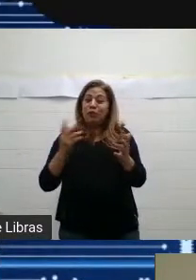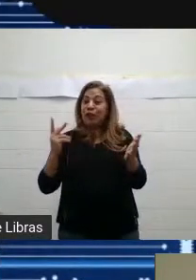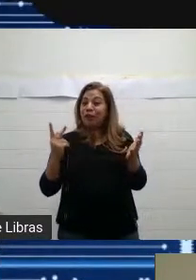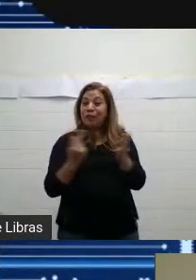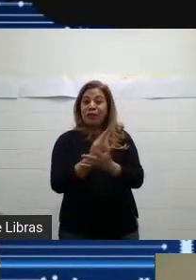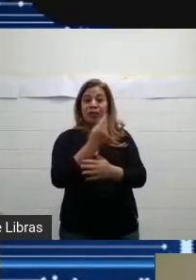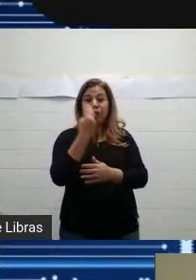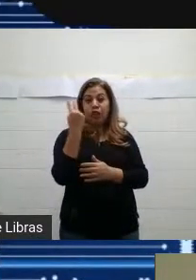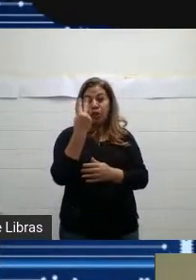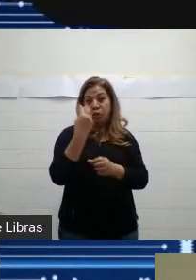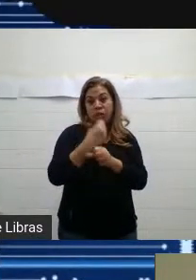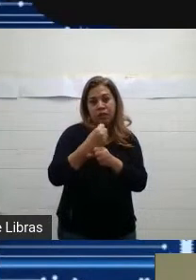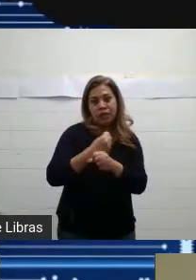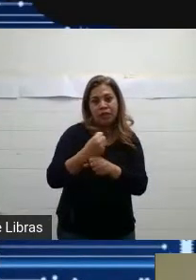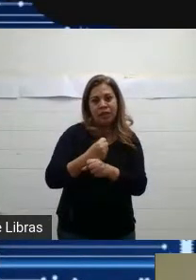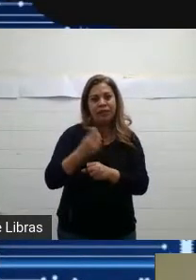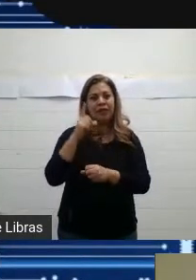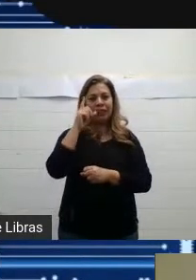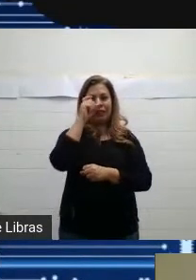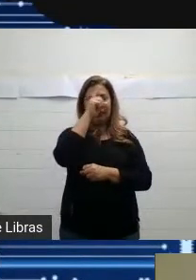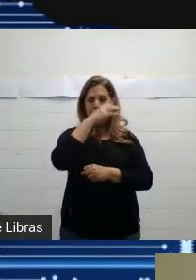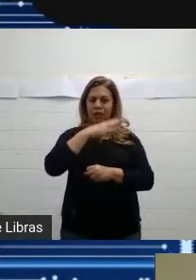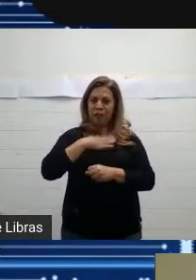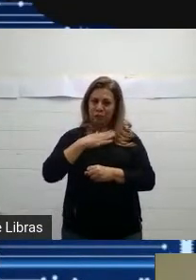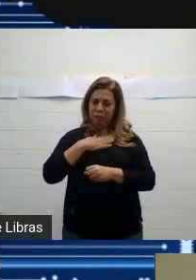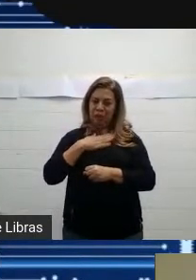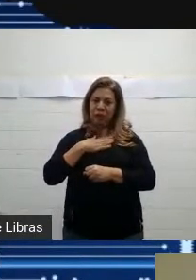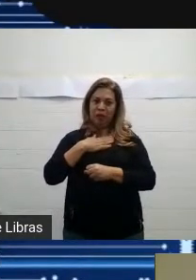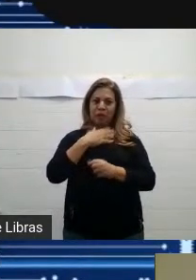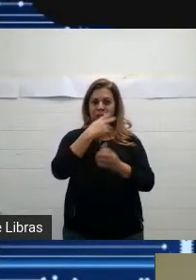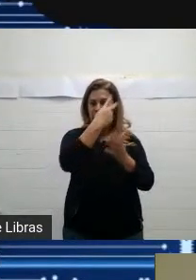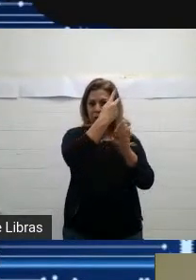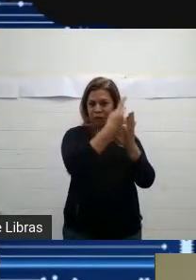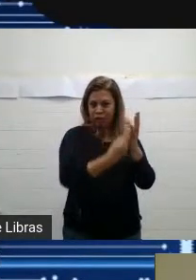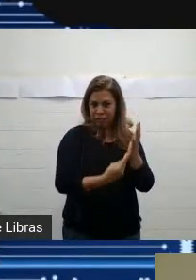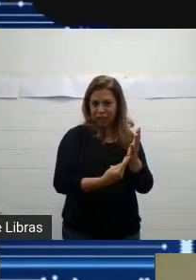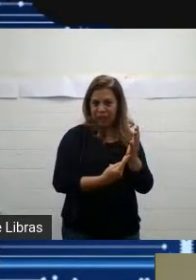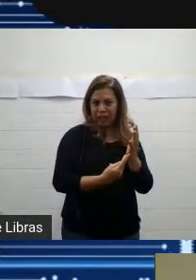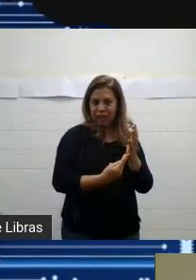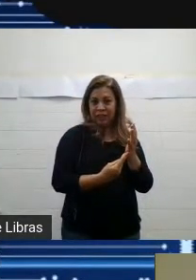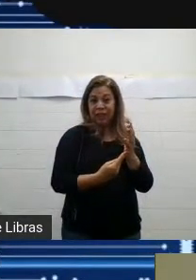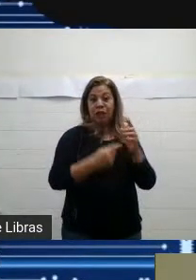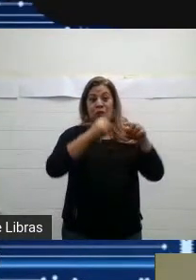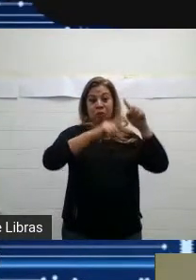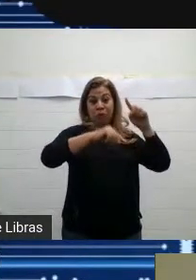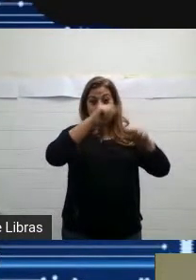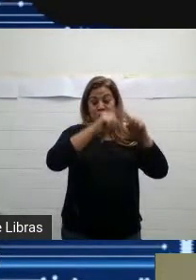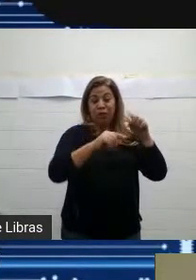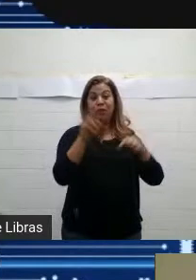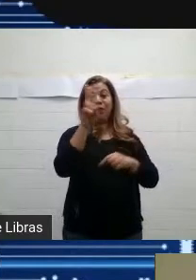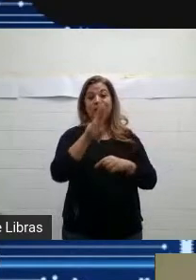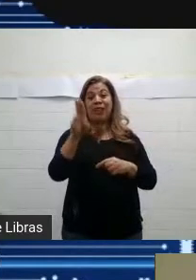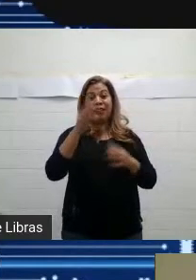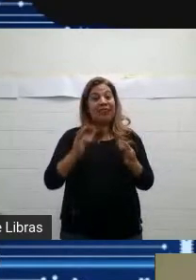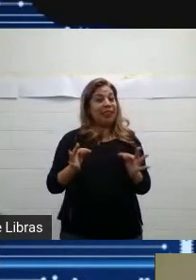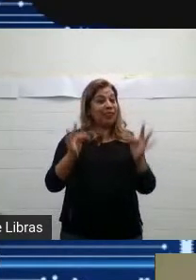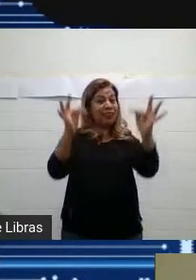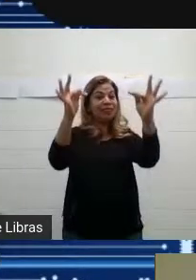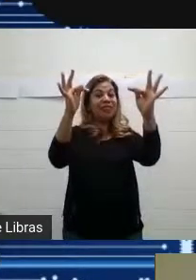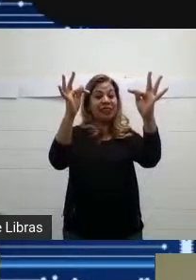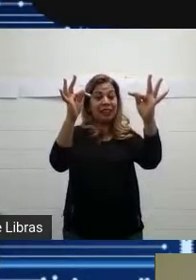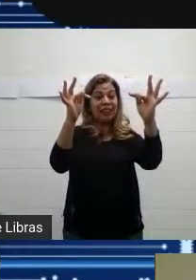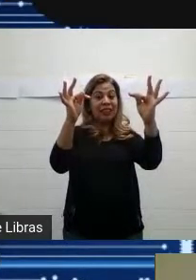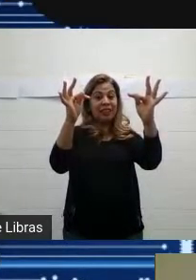difícil, né? E no meu caso, eu acho que também no caso da Raquel, nós desenvolvemos produtos que exigiam o uso de tecnologias, né? E quando